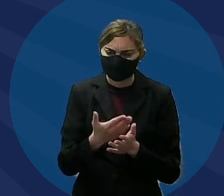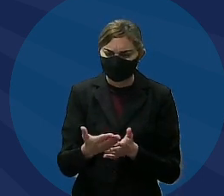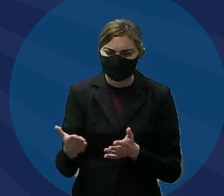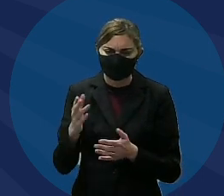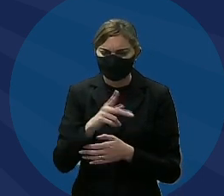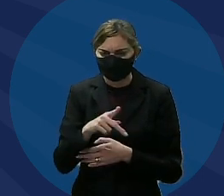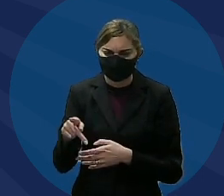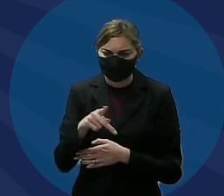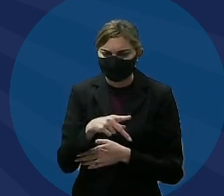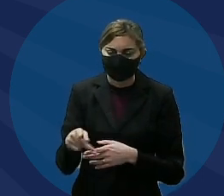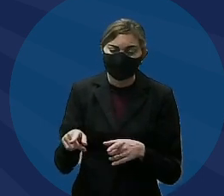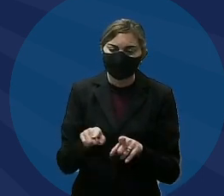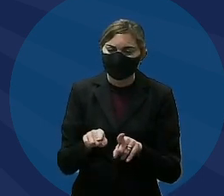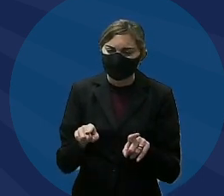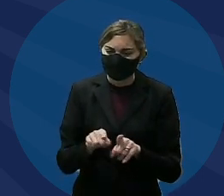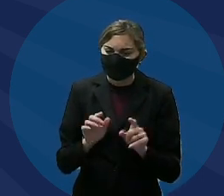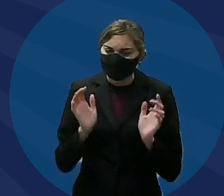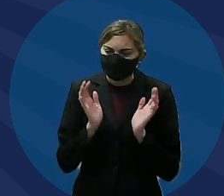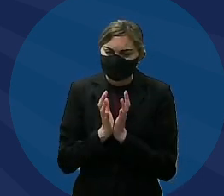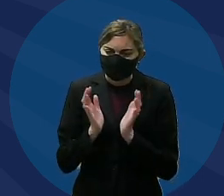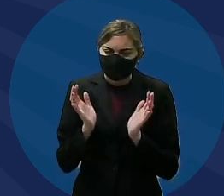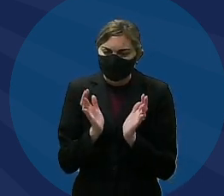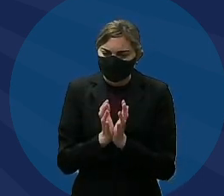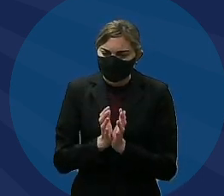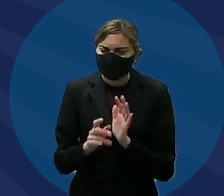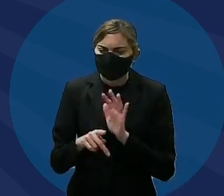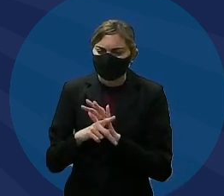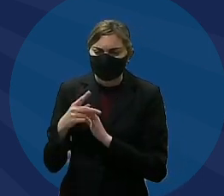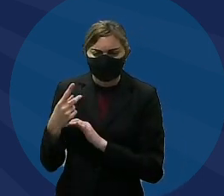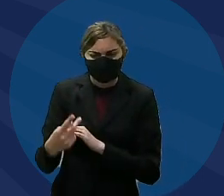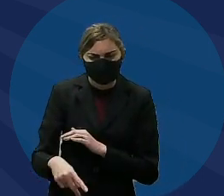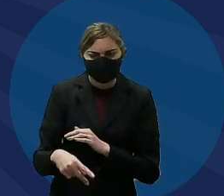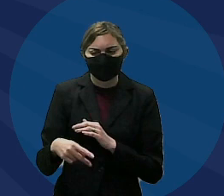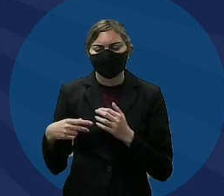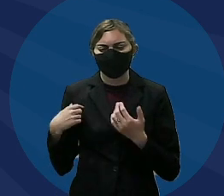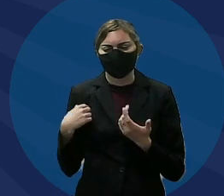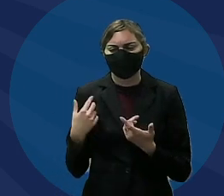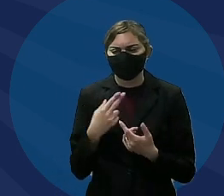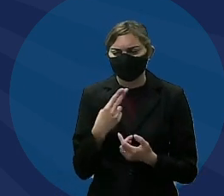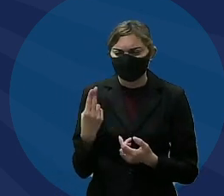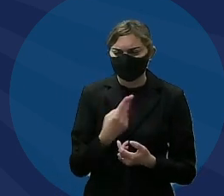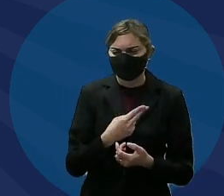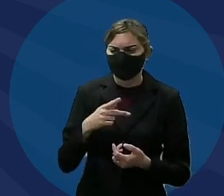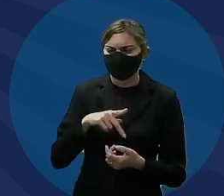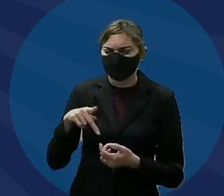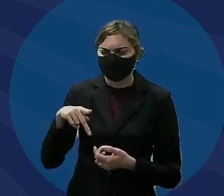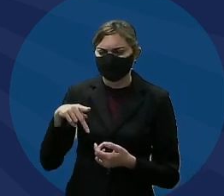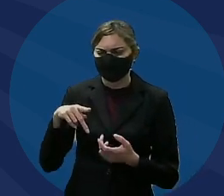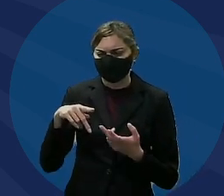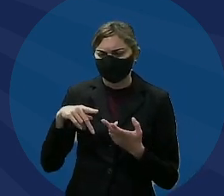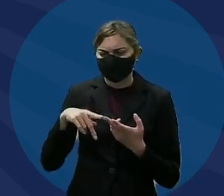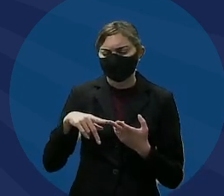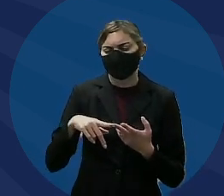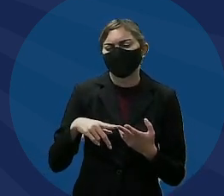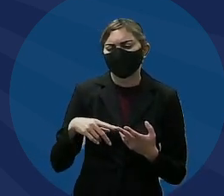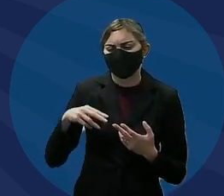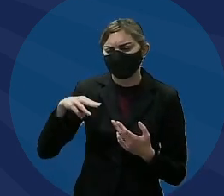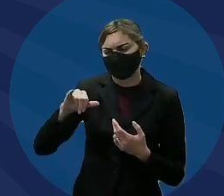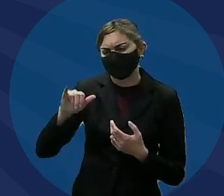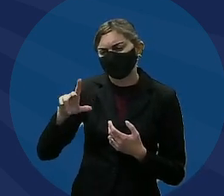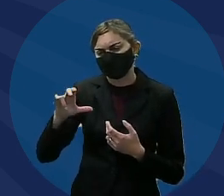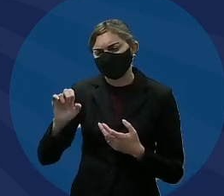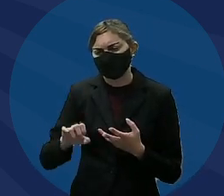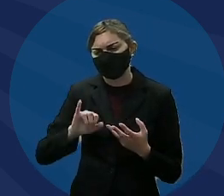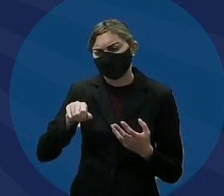professoras e também a equipe que também faz parte. Eu tenho aqui os nomes da própria professora Ruth Micaeli, do João